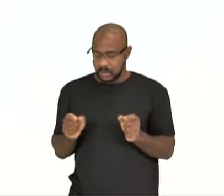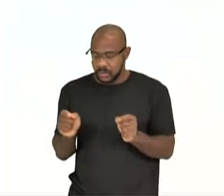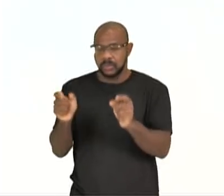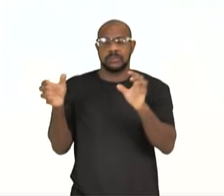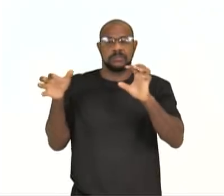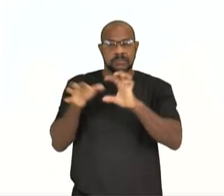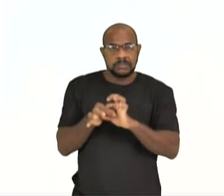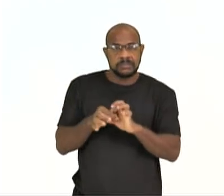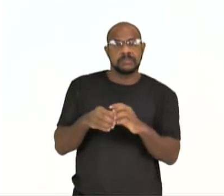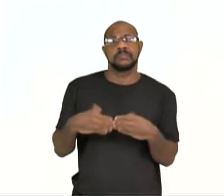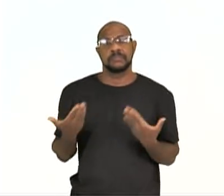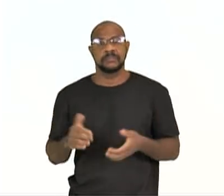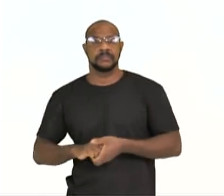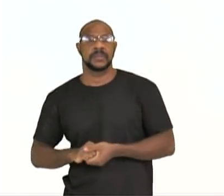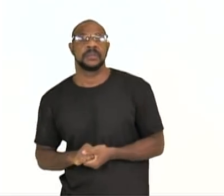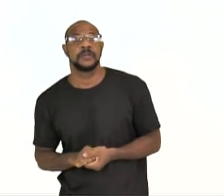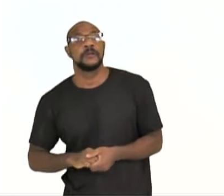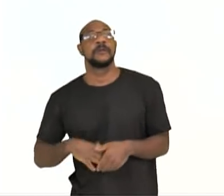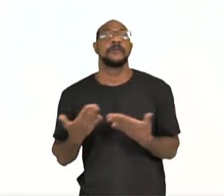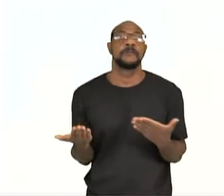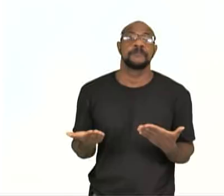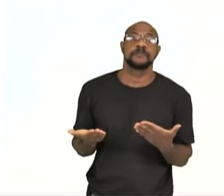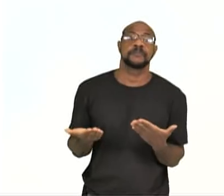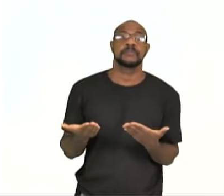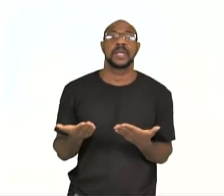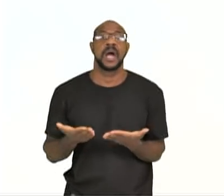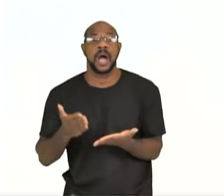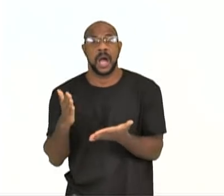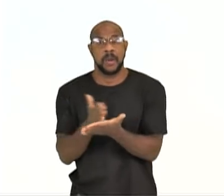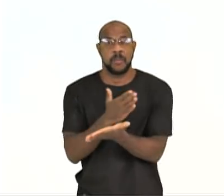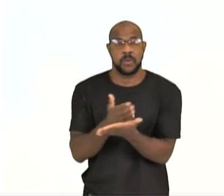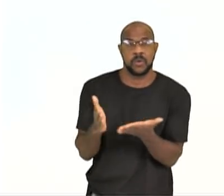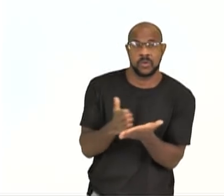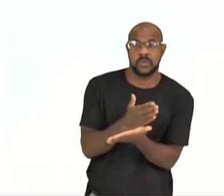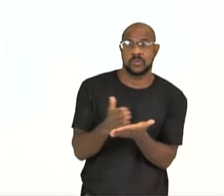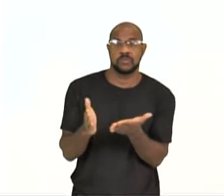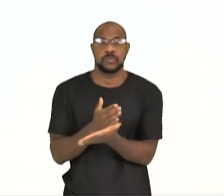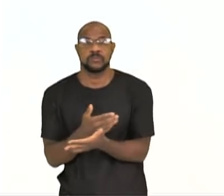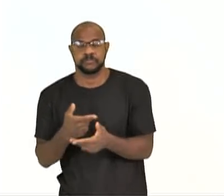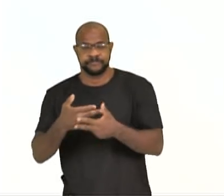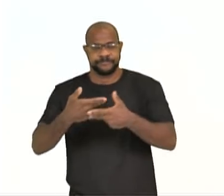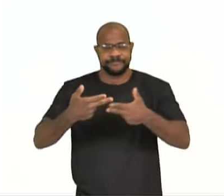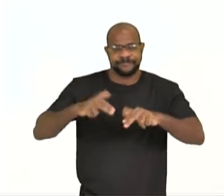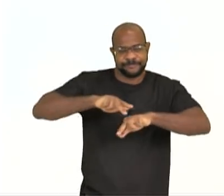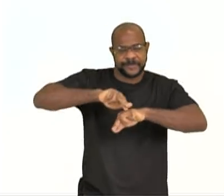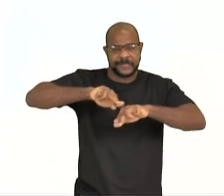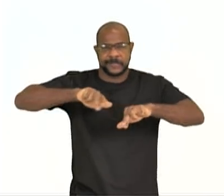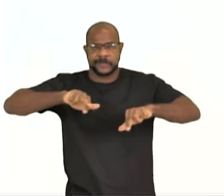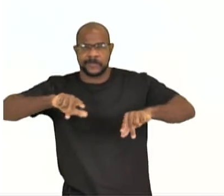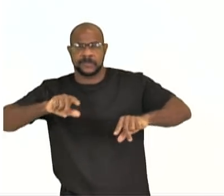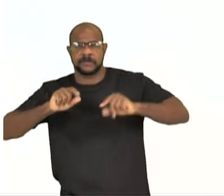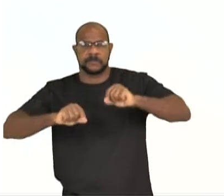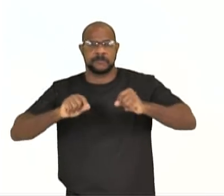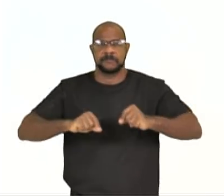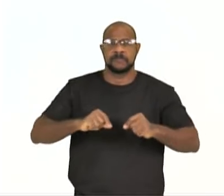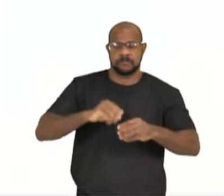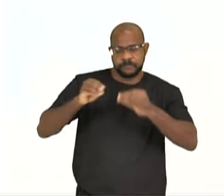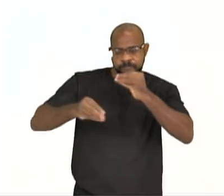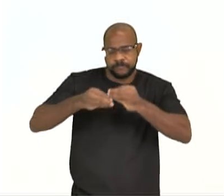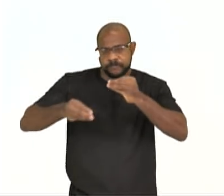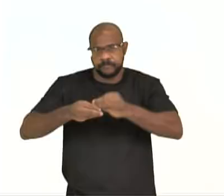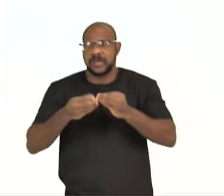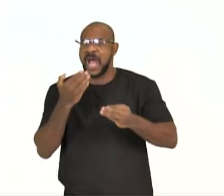olha só, muitos componentes, muitos ingredientes que formam os alimentos que a